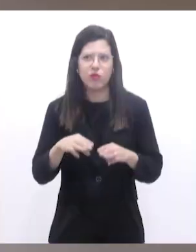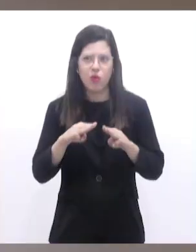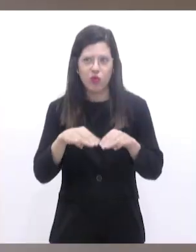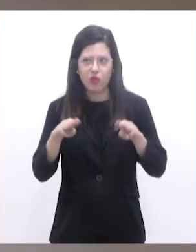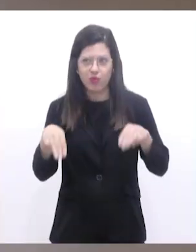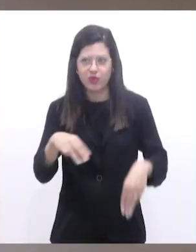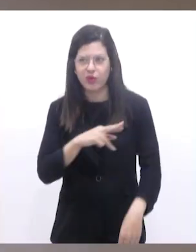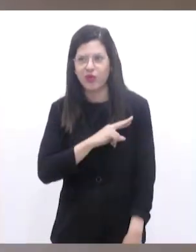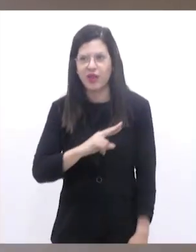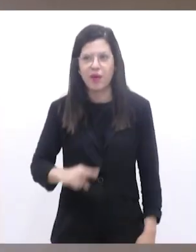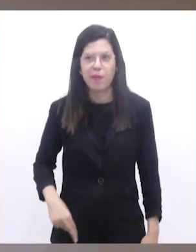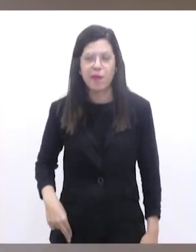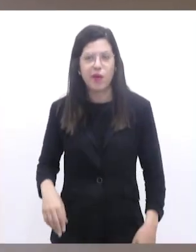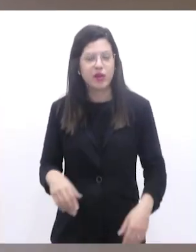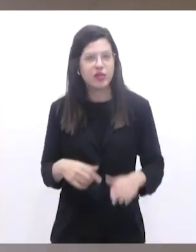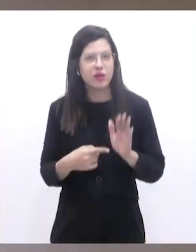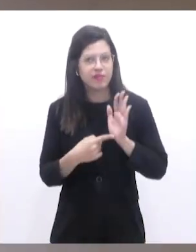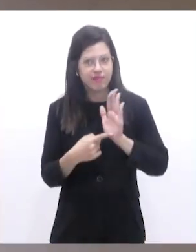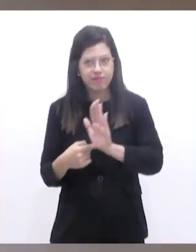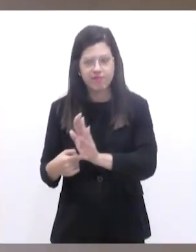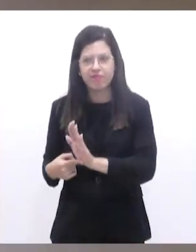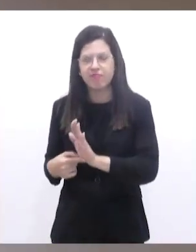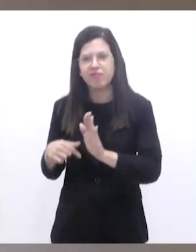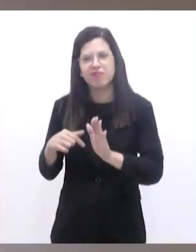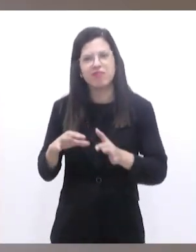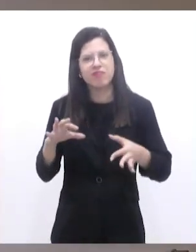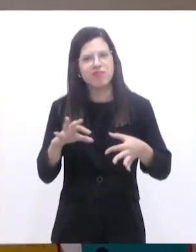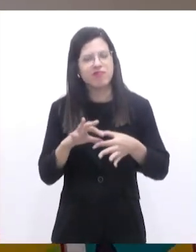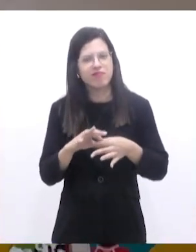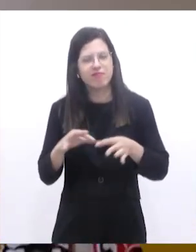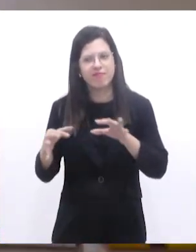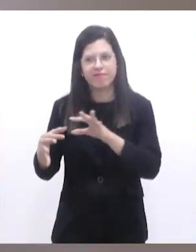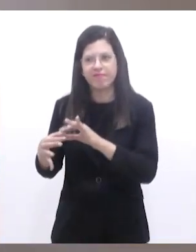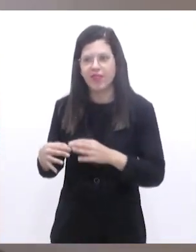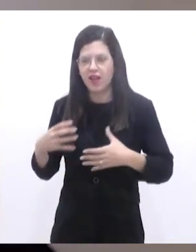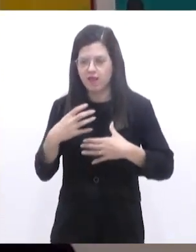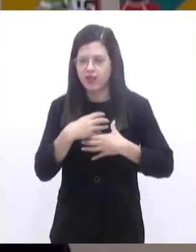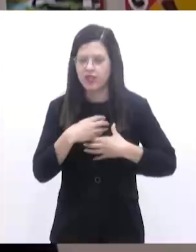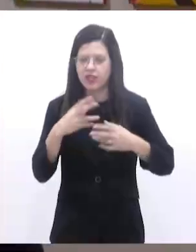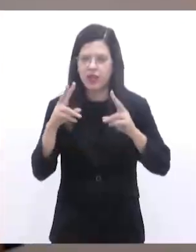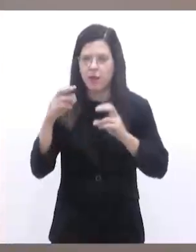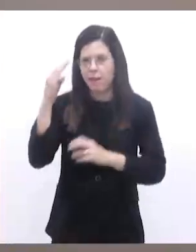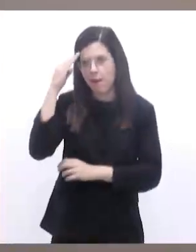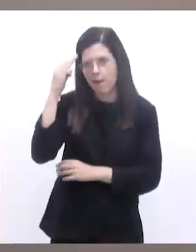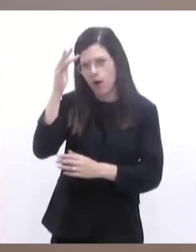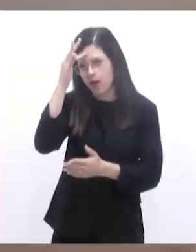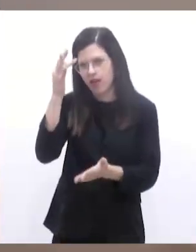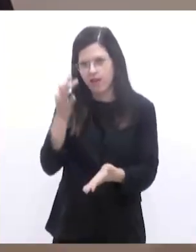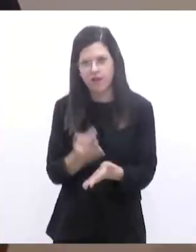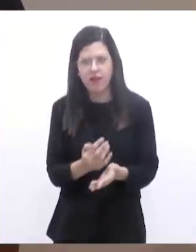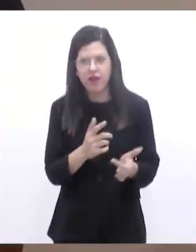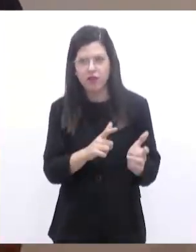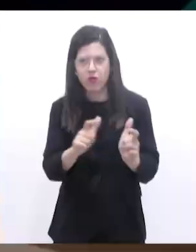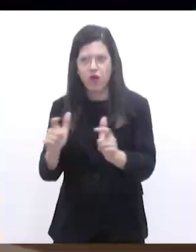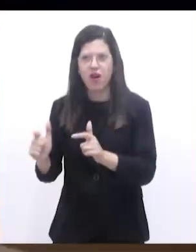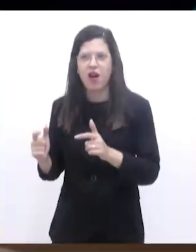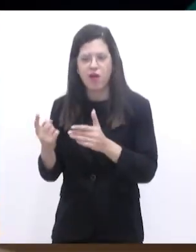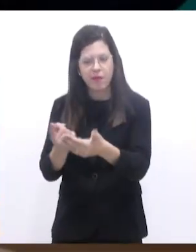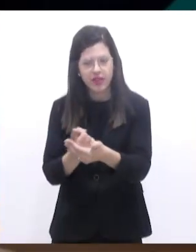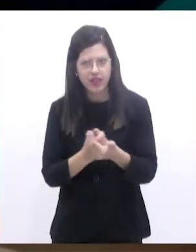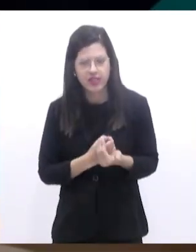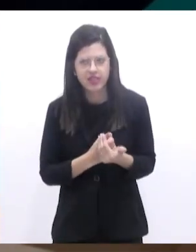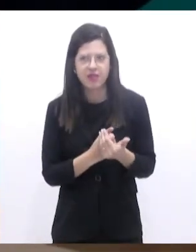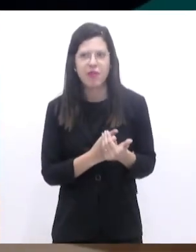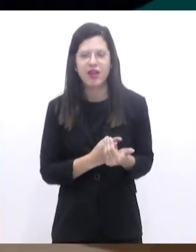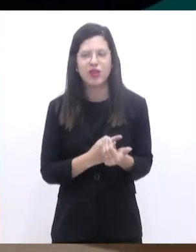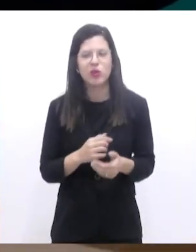A mostra propõe uma travessia afetiva por temas como memória, fé, território e pertencimento a partir